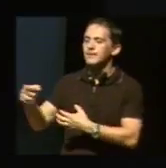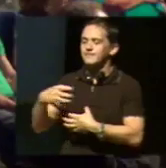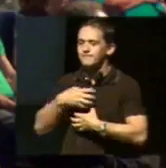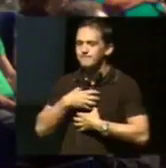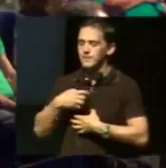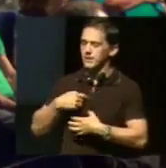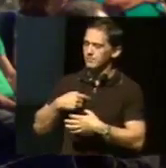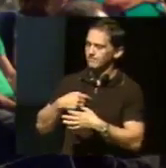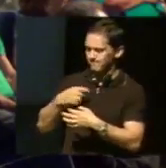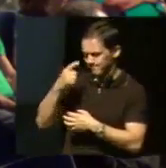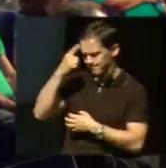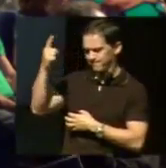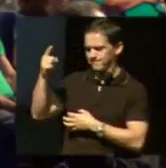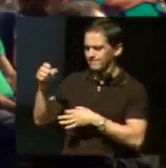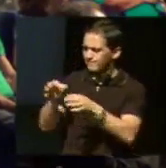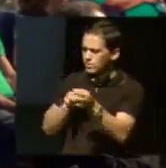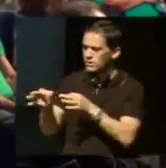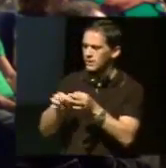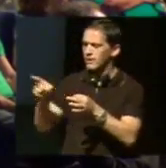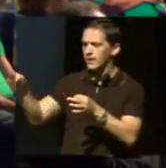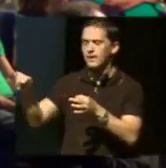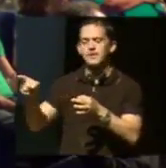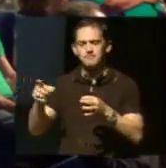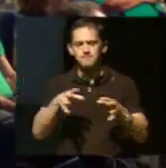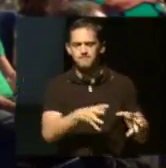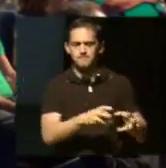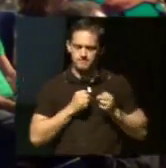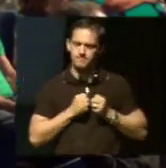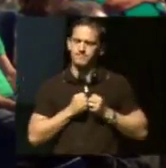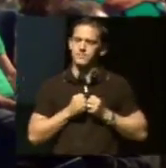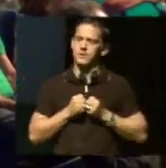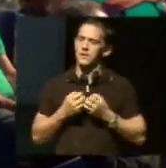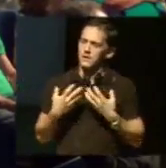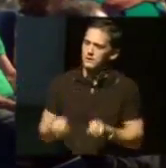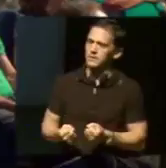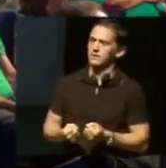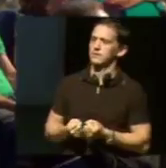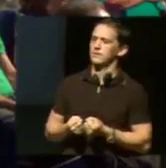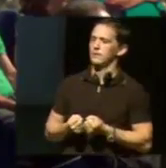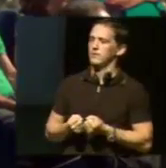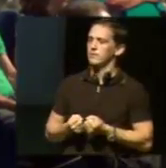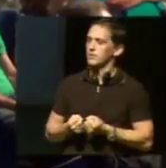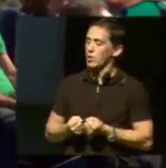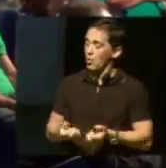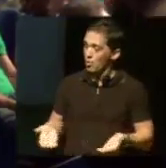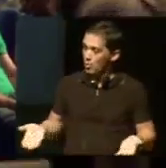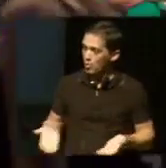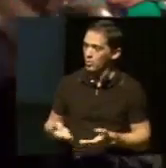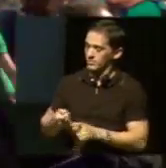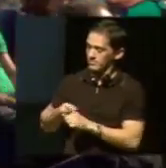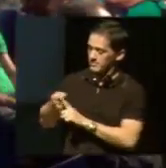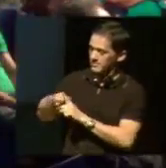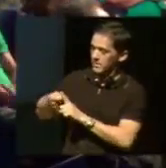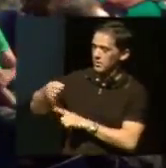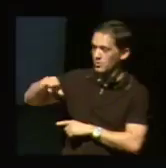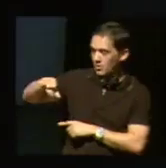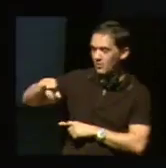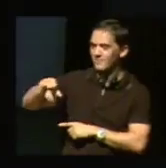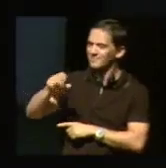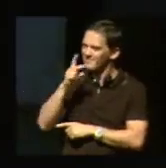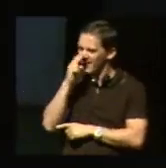comigo, encampou a ideia e hoje Depois de 9 meses está nascendo a